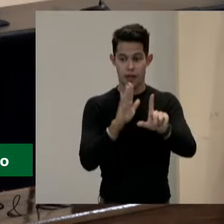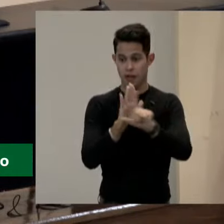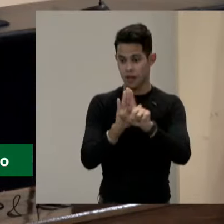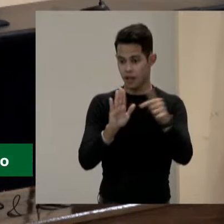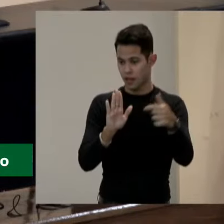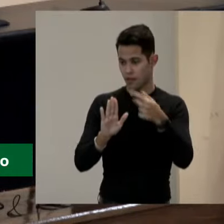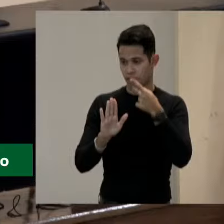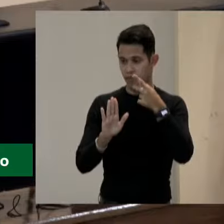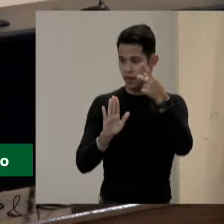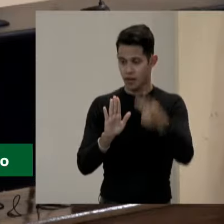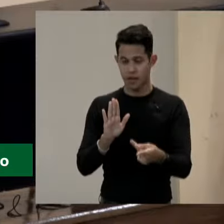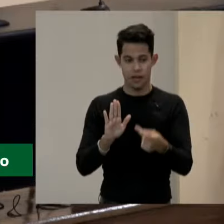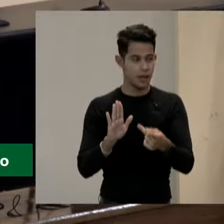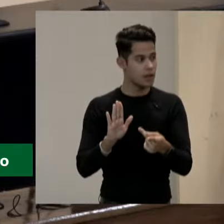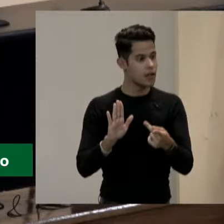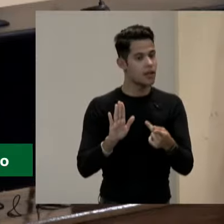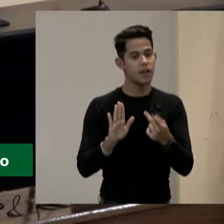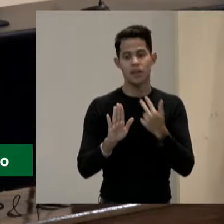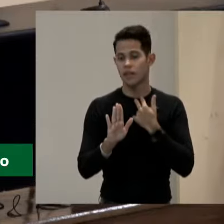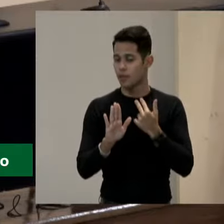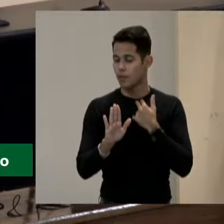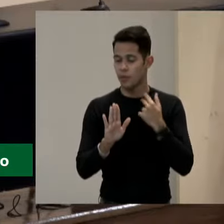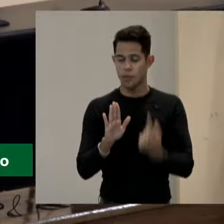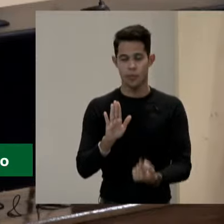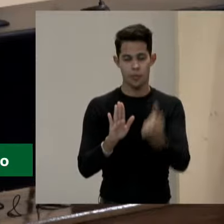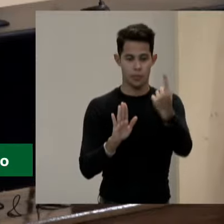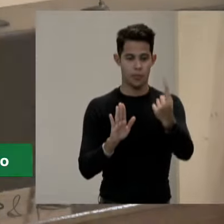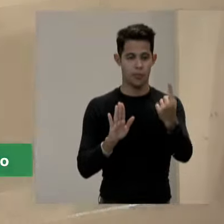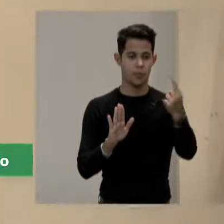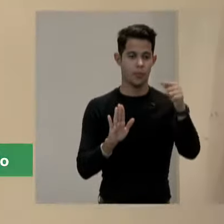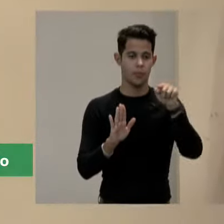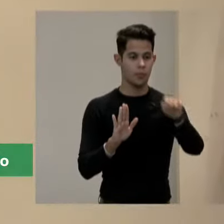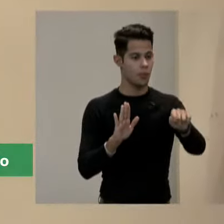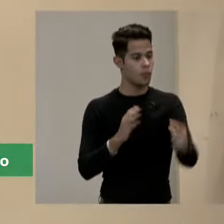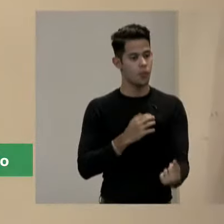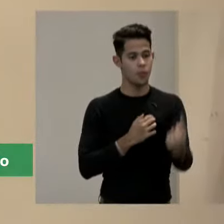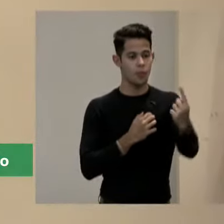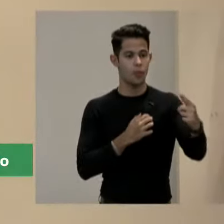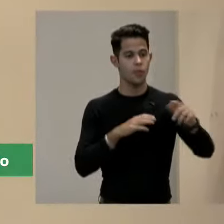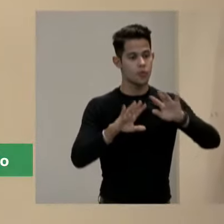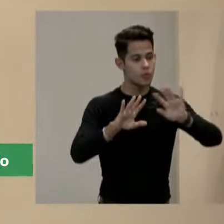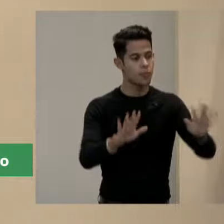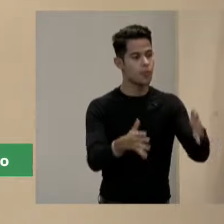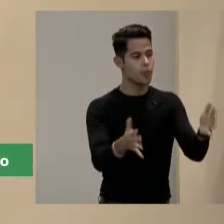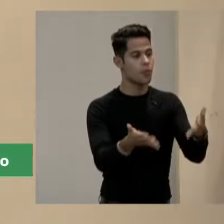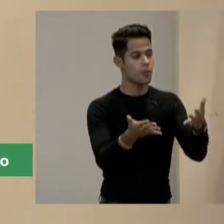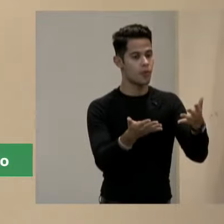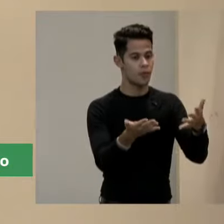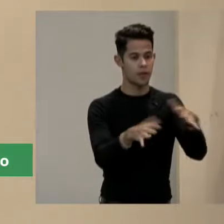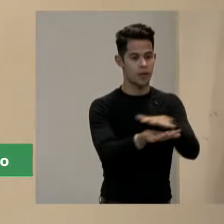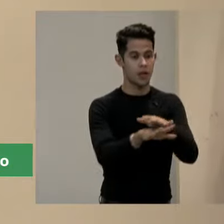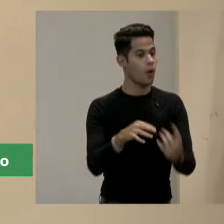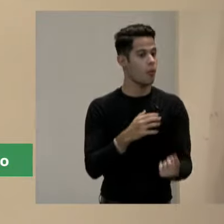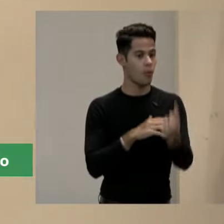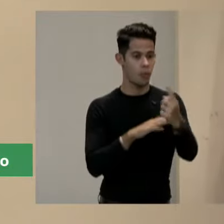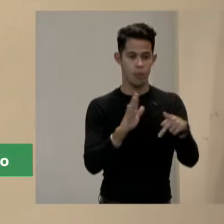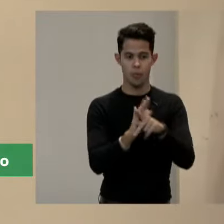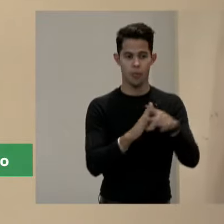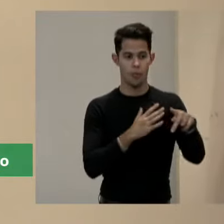que é a atribuição única de promover a inclusão social não é uma atribuição unicamente